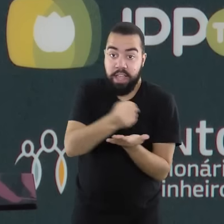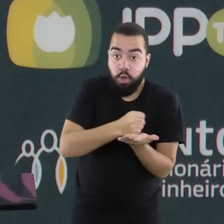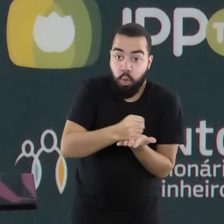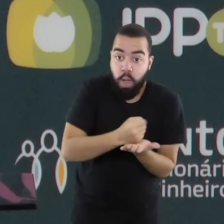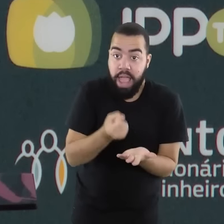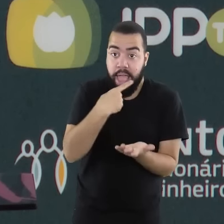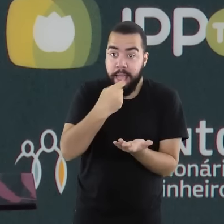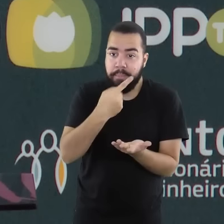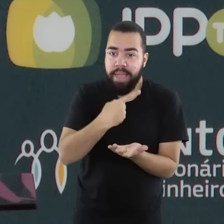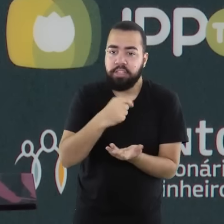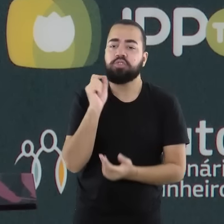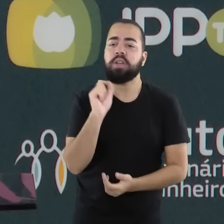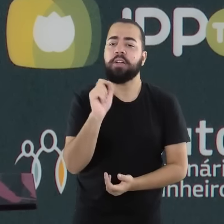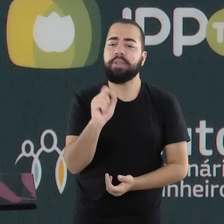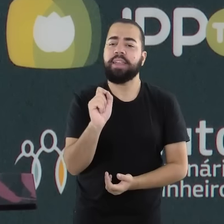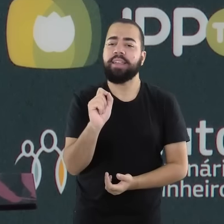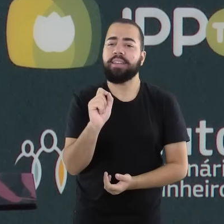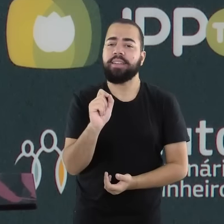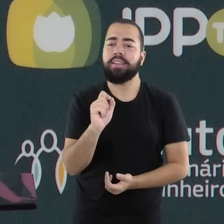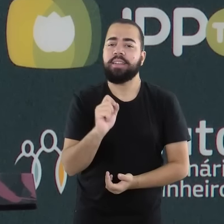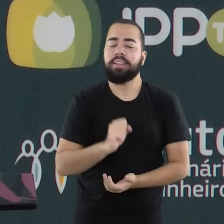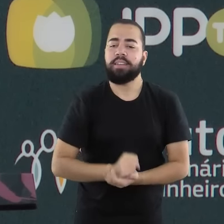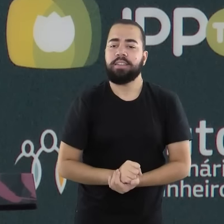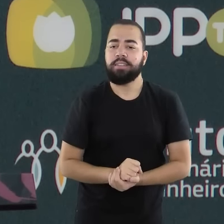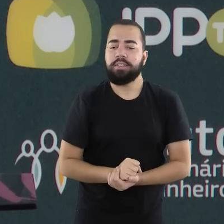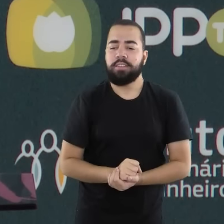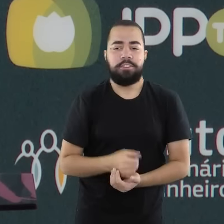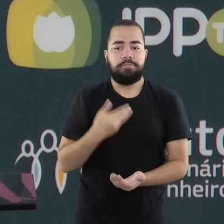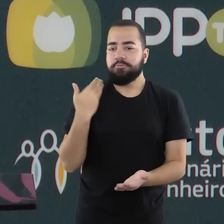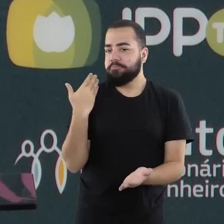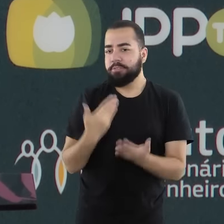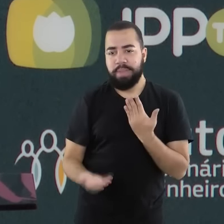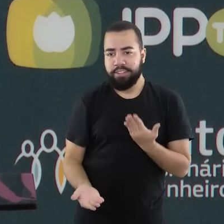enfermidades são aplicados o quê? Em vão.